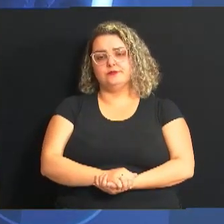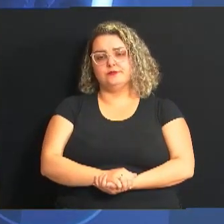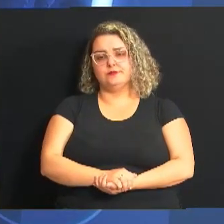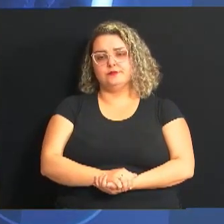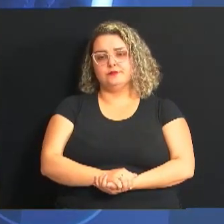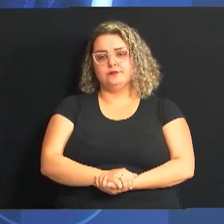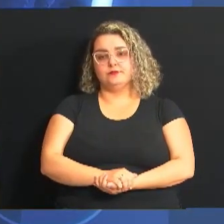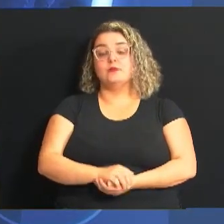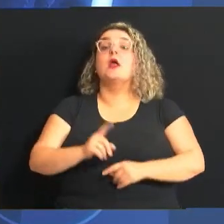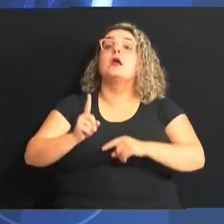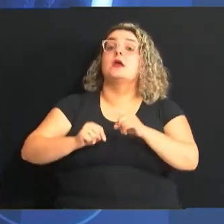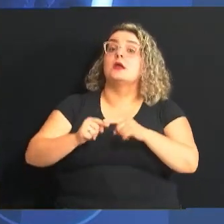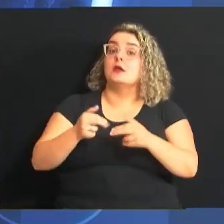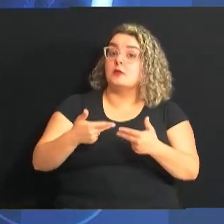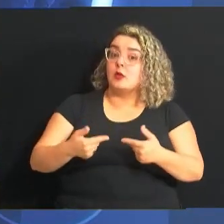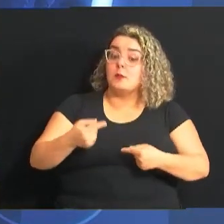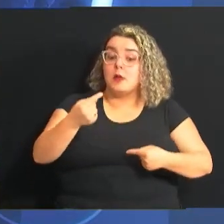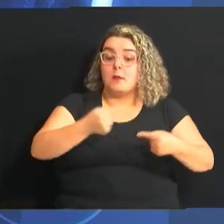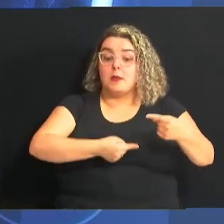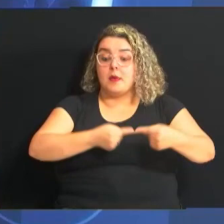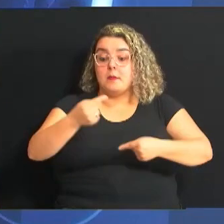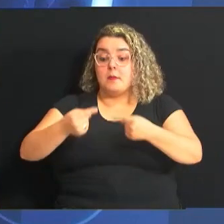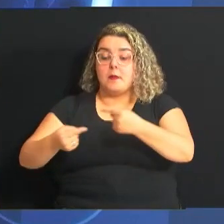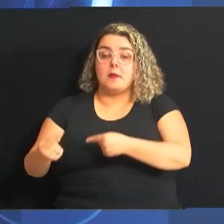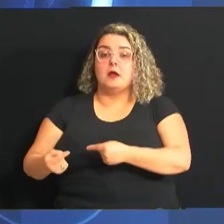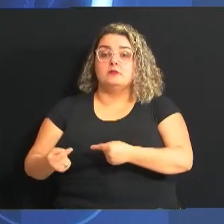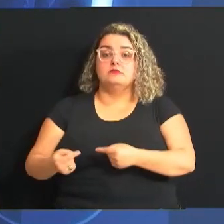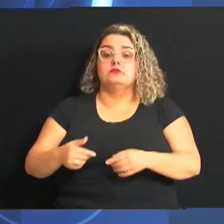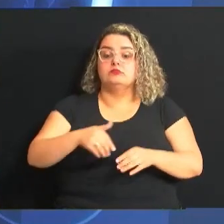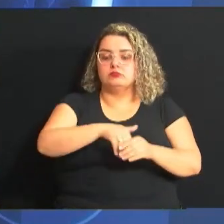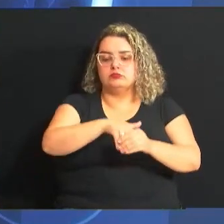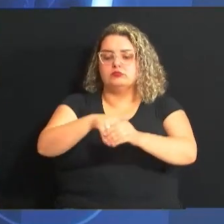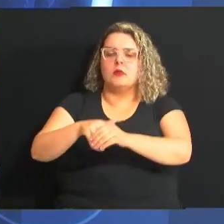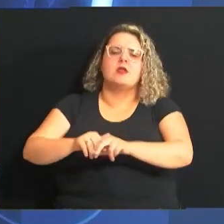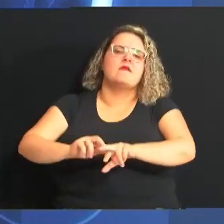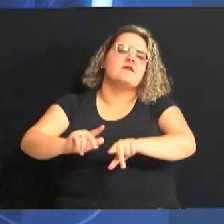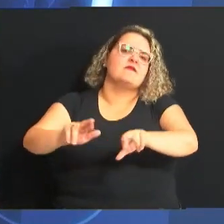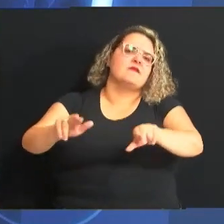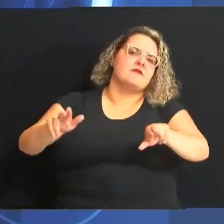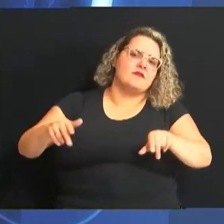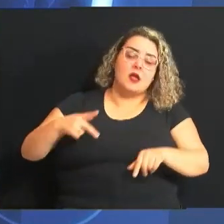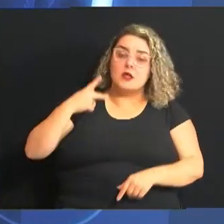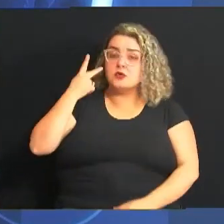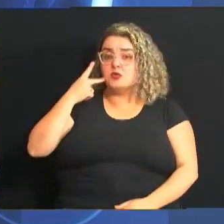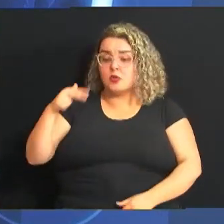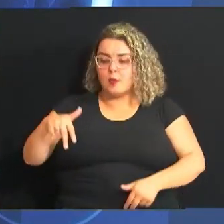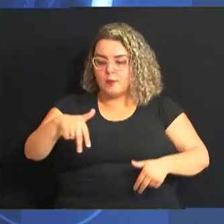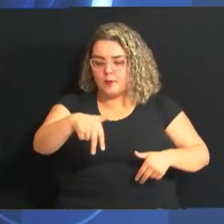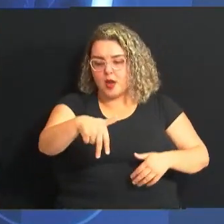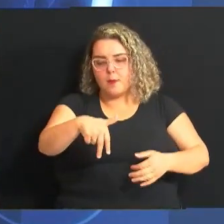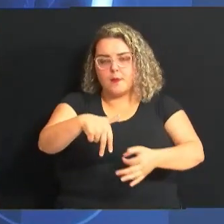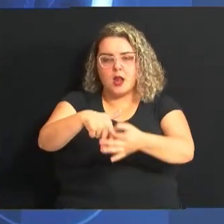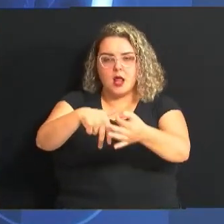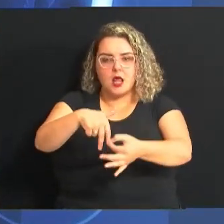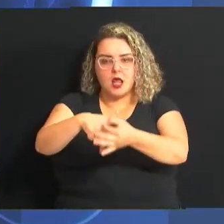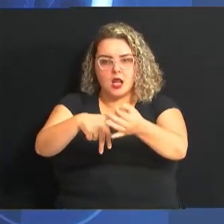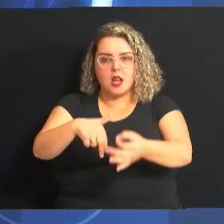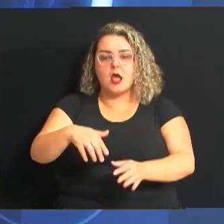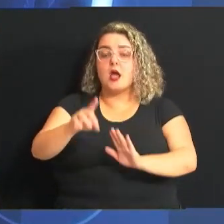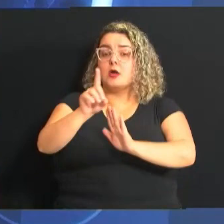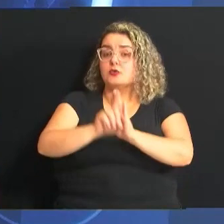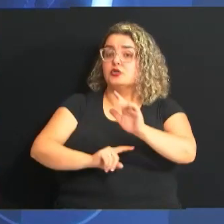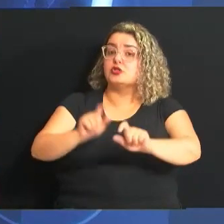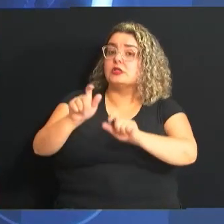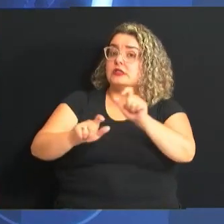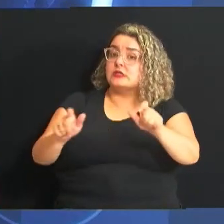E a matéria gerou grande discussão. Durante a votação, vários parlamentares comentaram sobre os direitos das pessoas